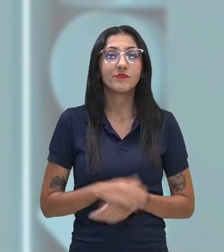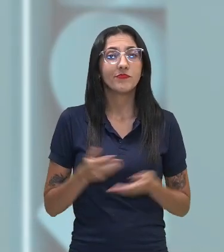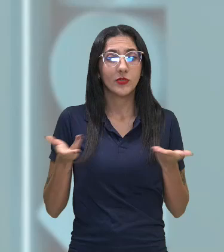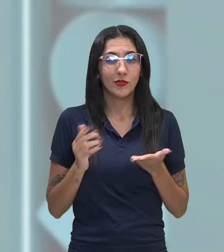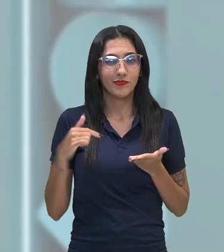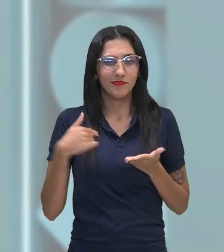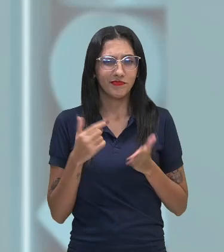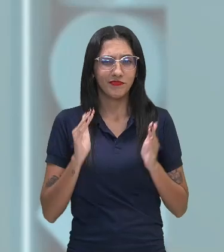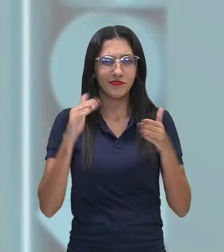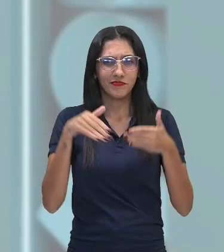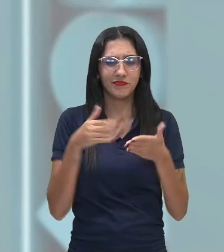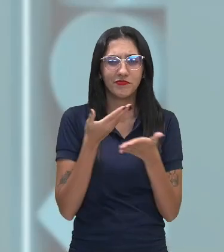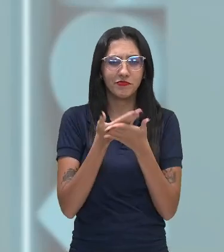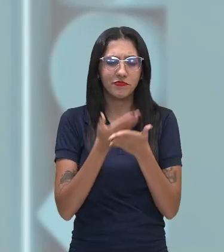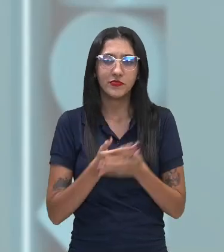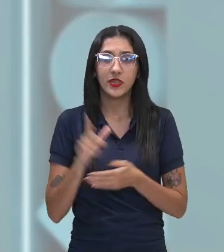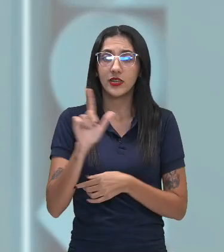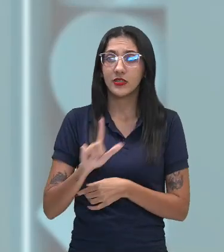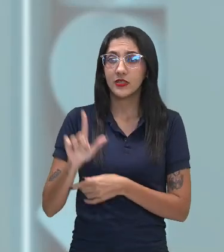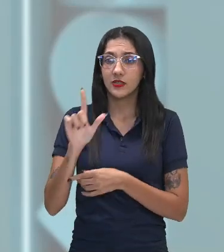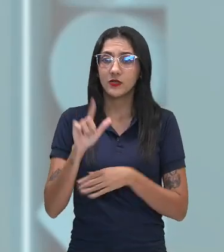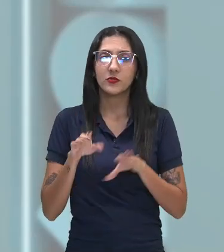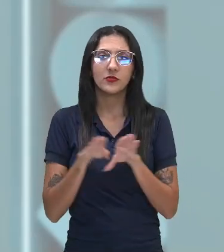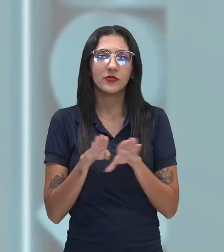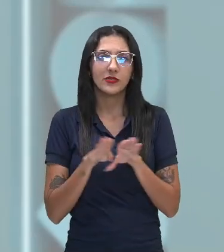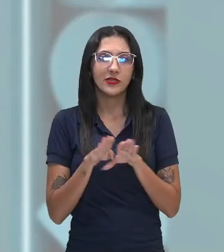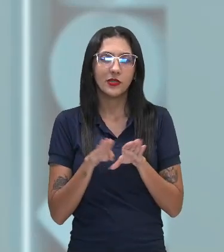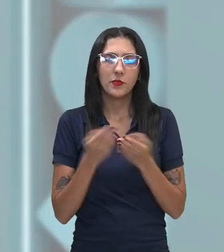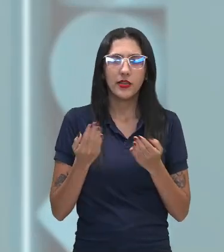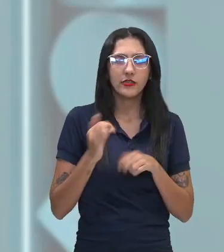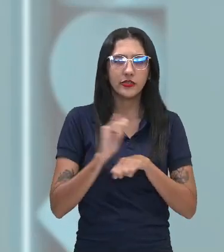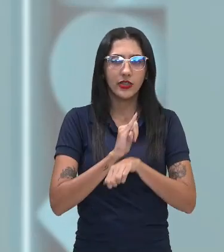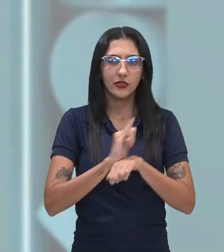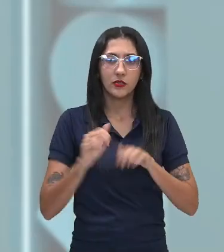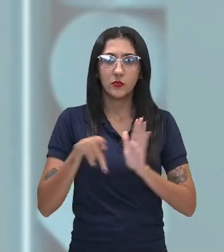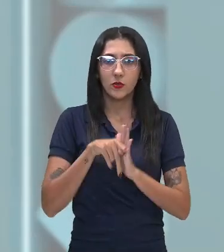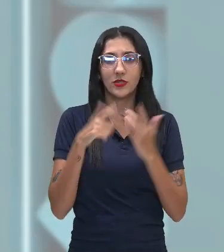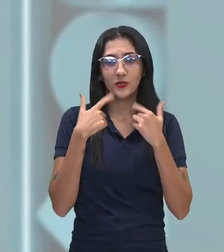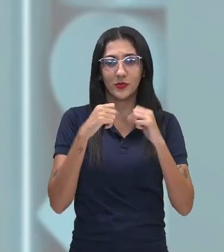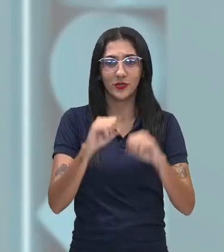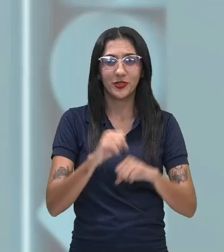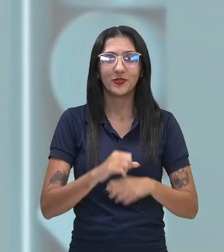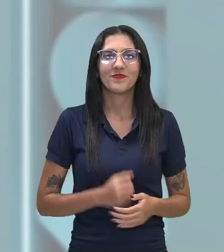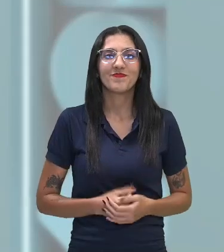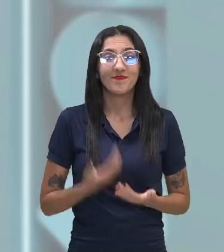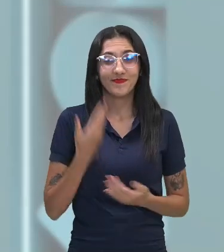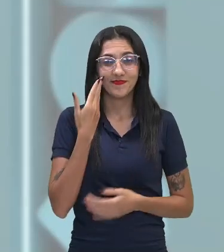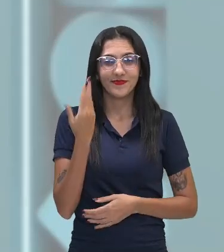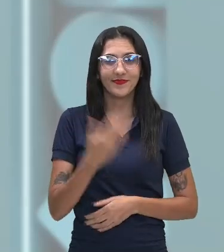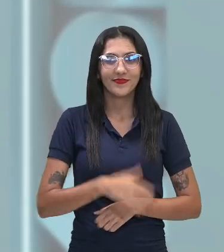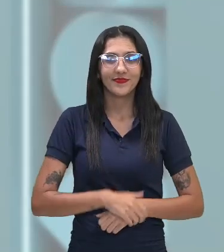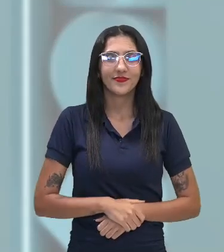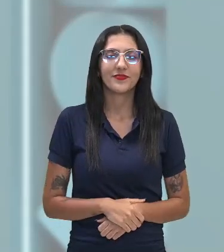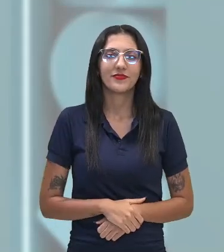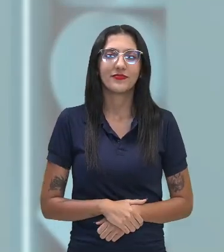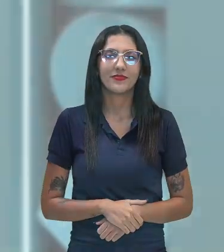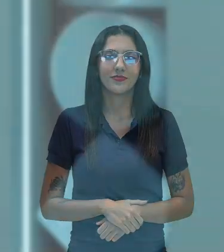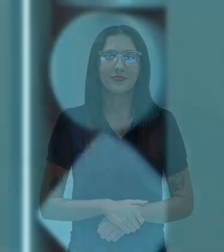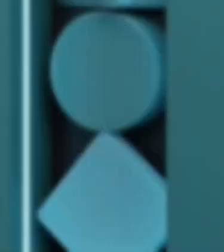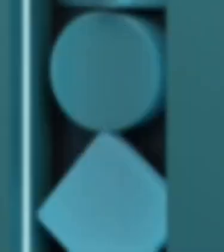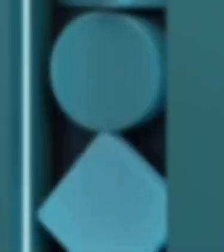pouco sobre literatura e recursos linguísticos. Vamos para a nossa aula.